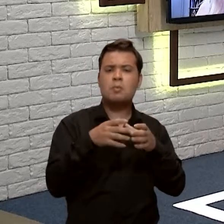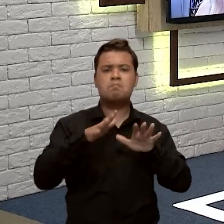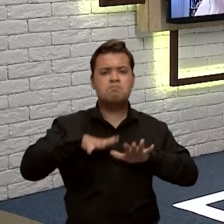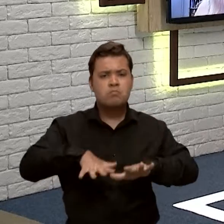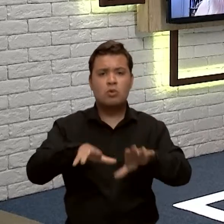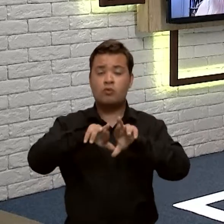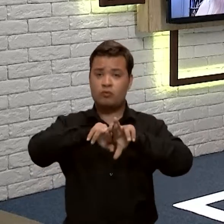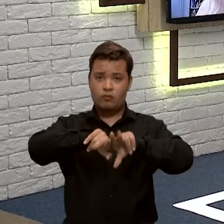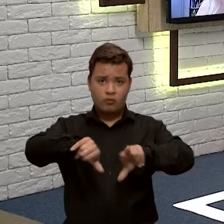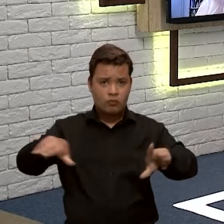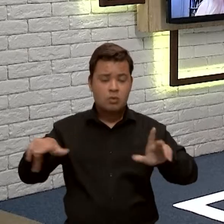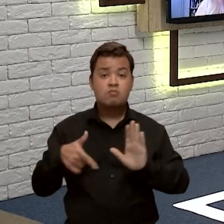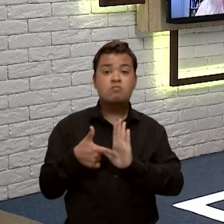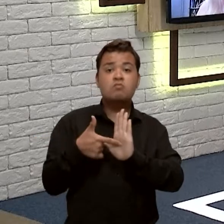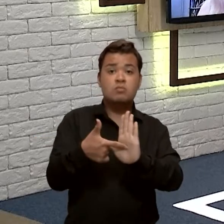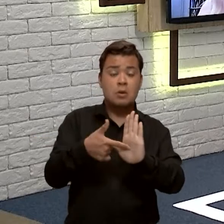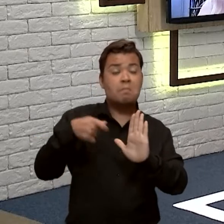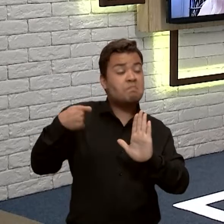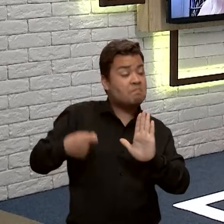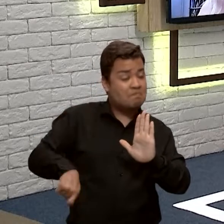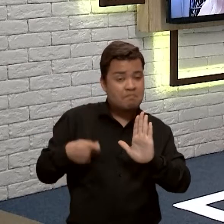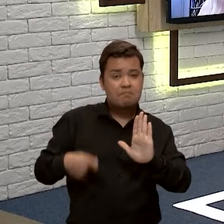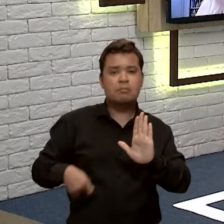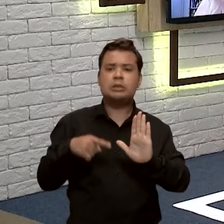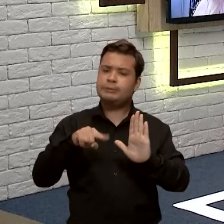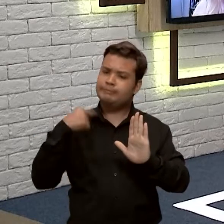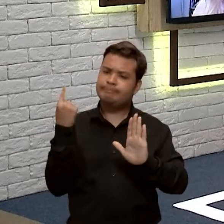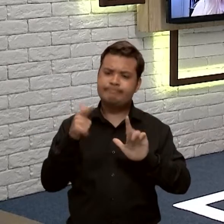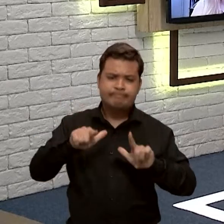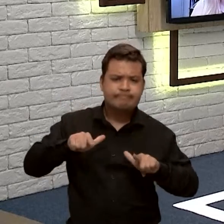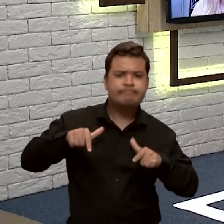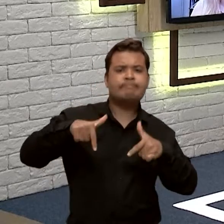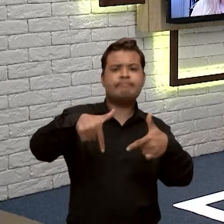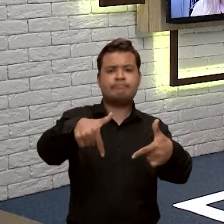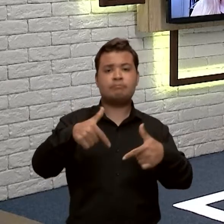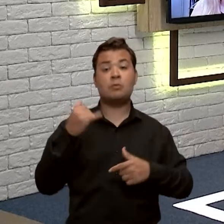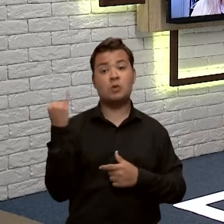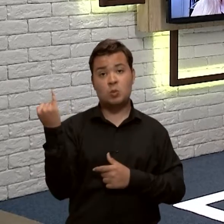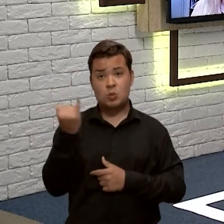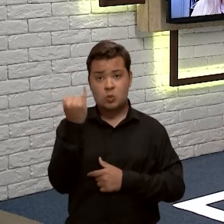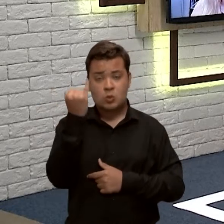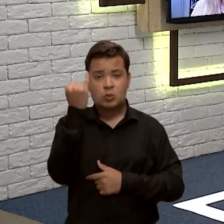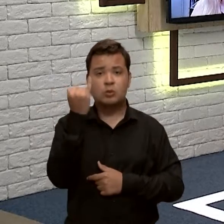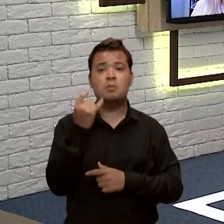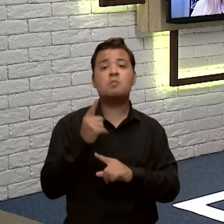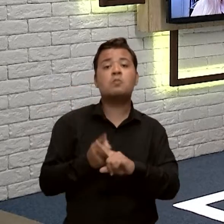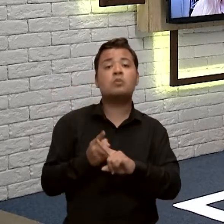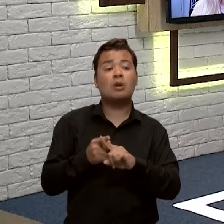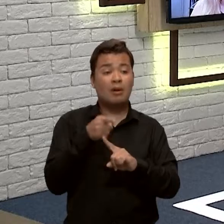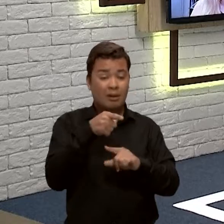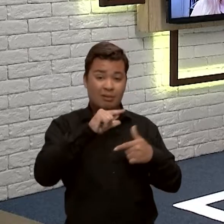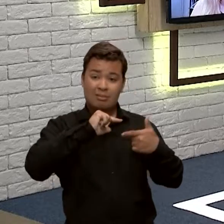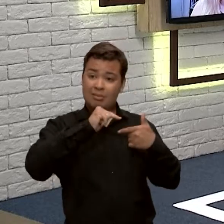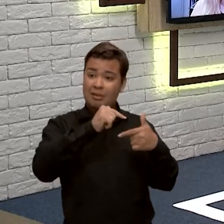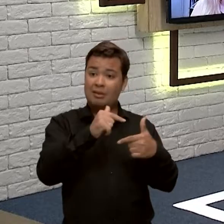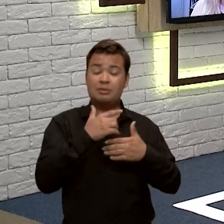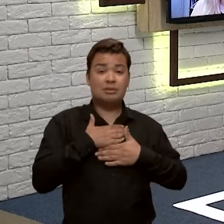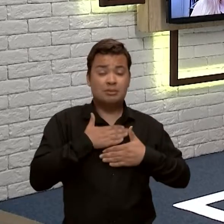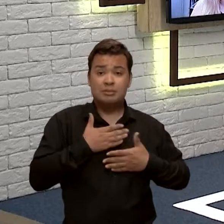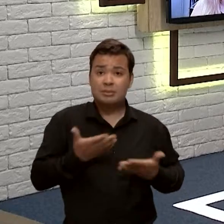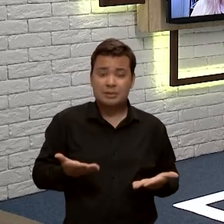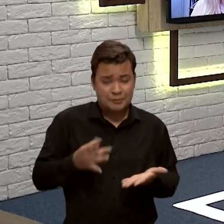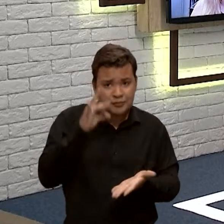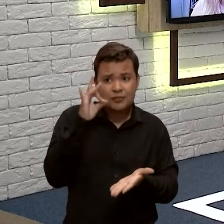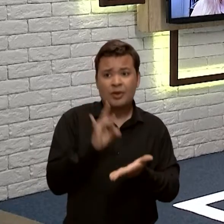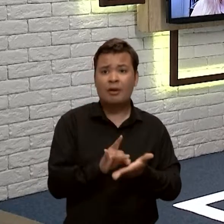sentido assim, é preciso a gente fazer resistência naquilo que é a nossa tradição genuína, né?